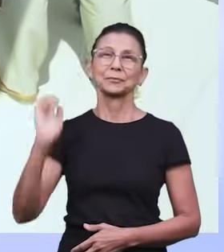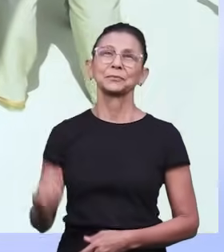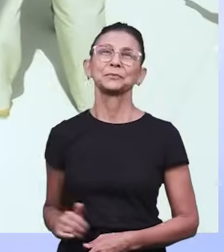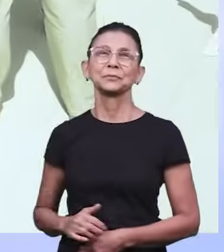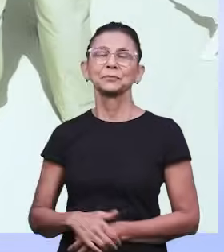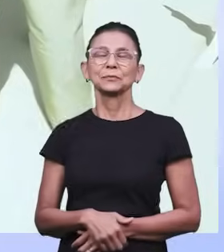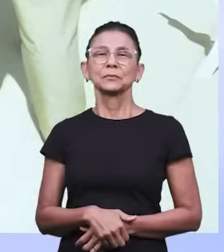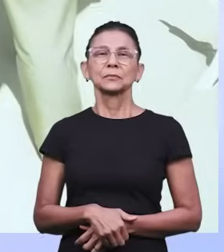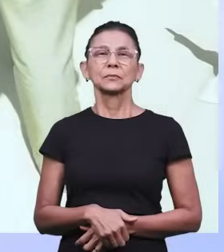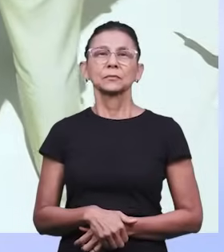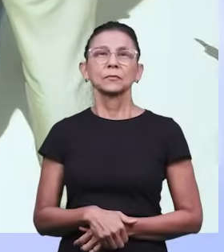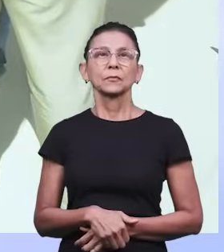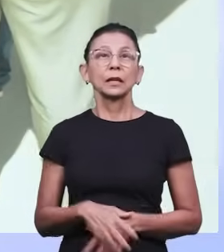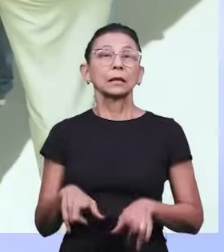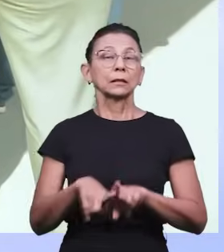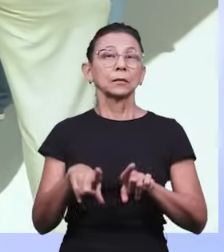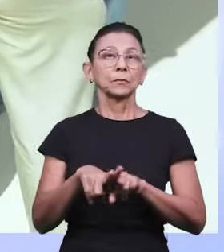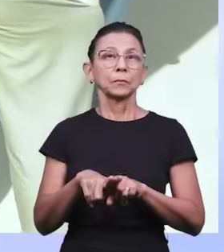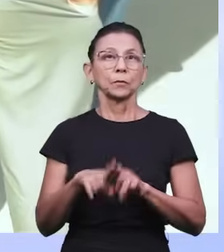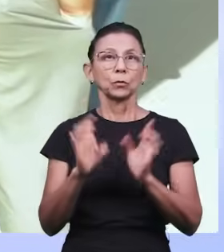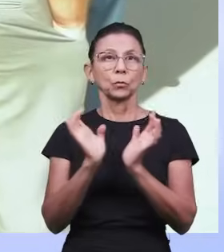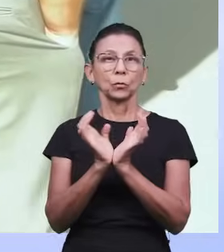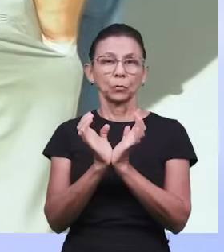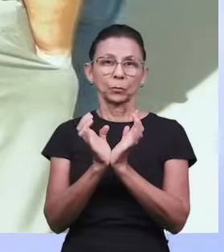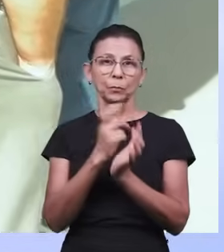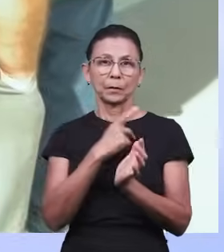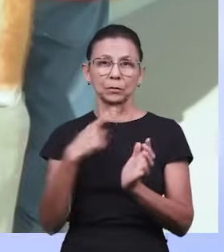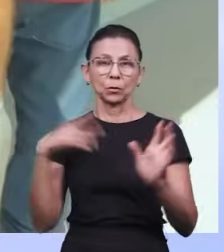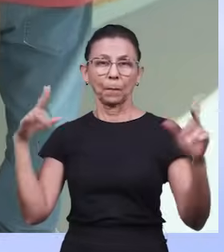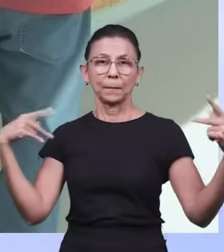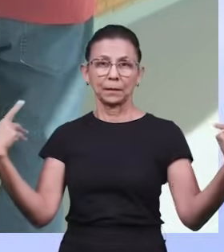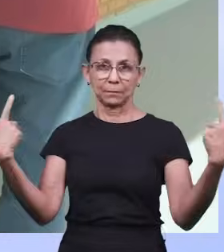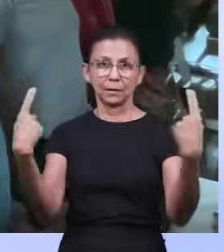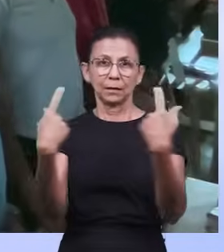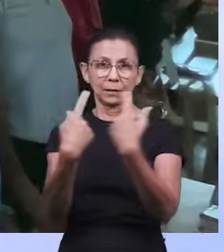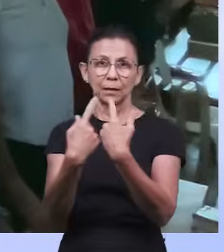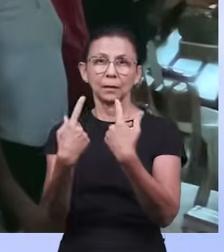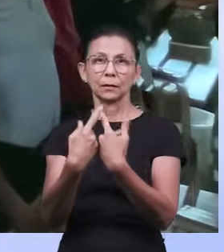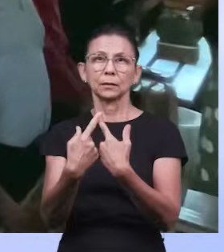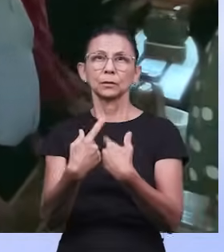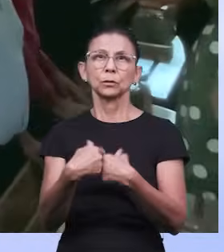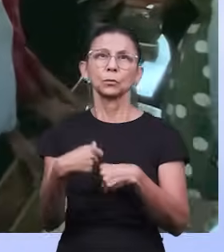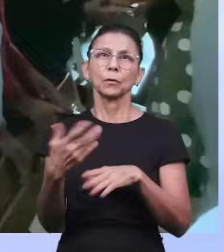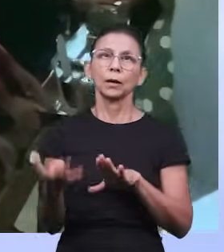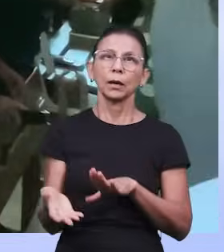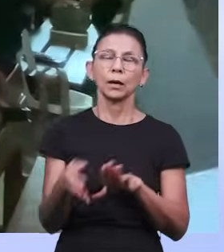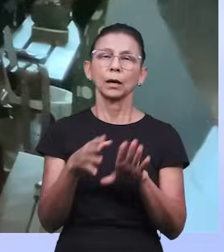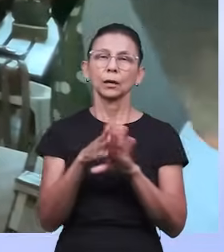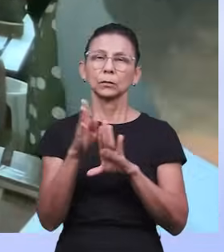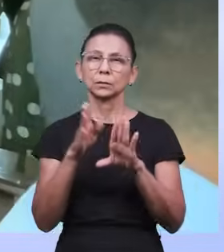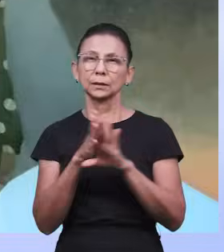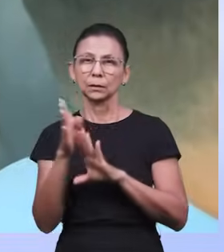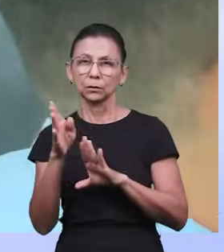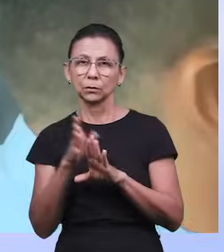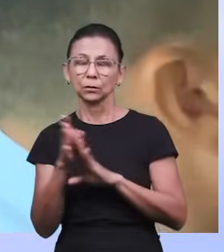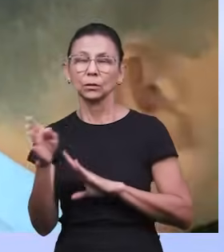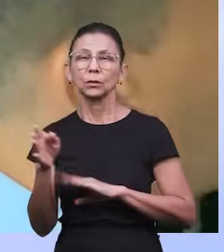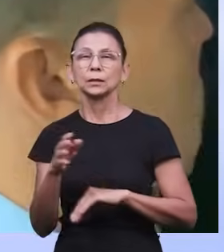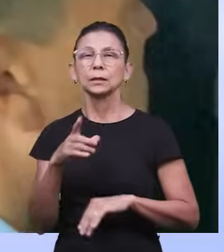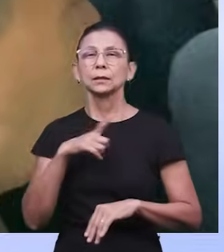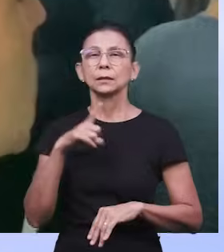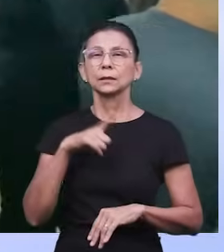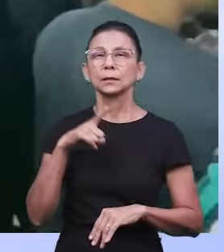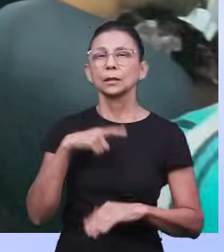foi orientado até pelo presbitério, que foi a respeito do estudo científico, né?